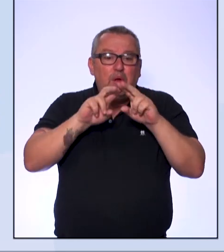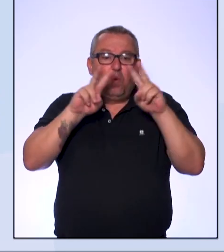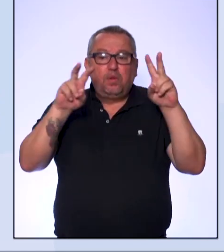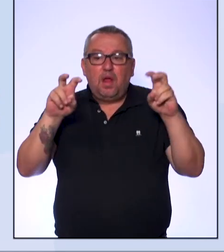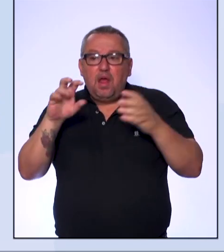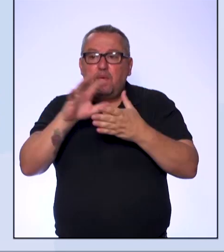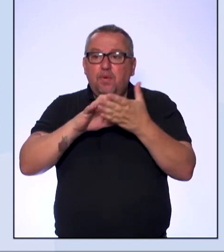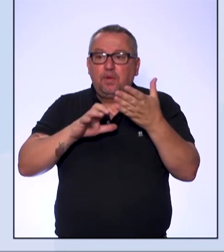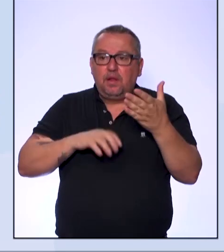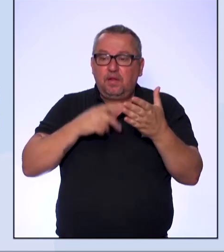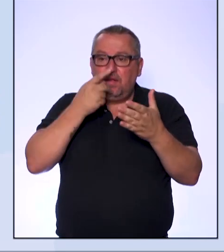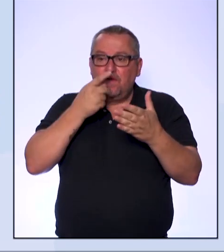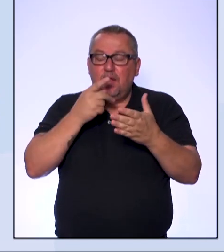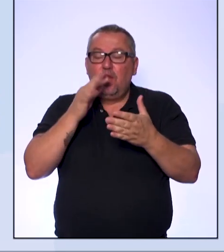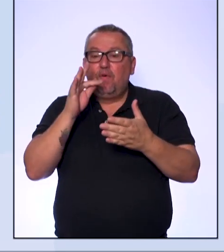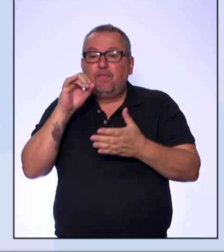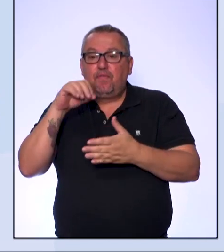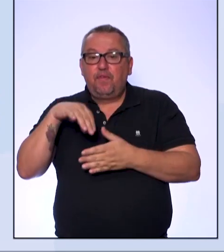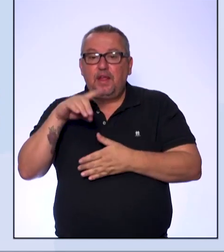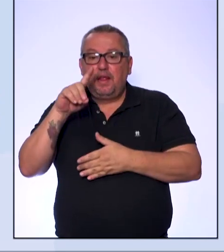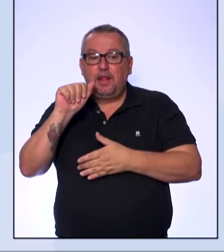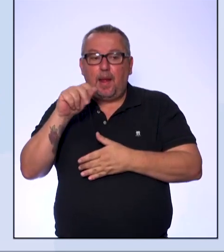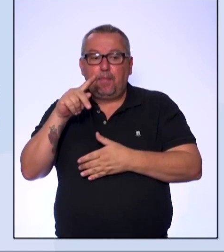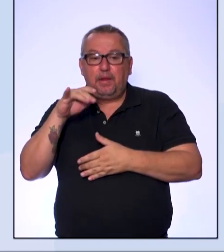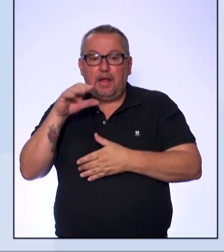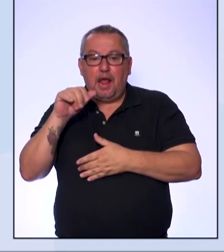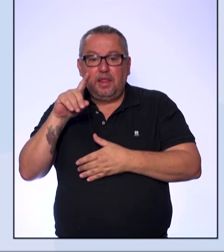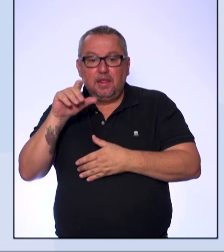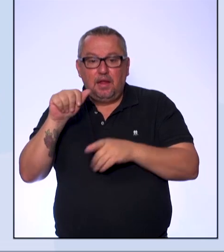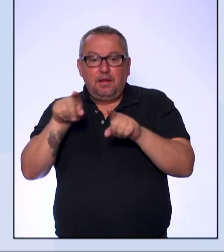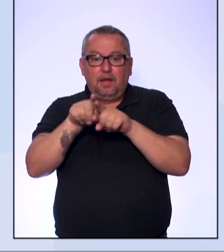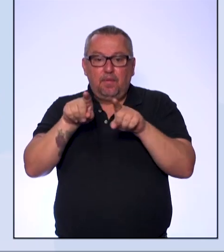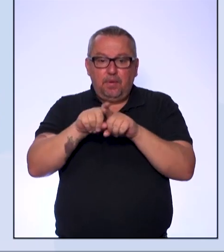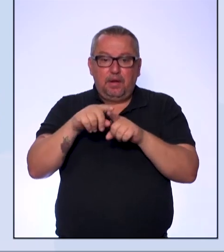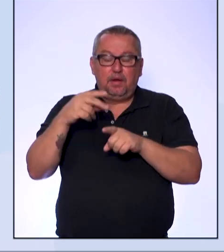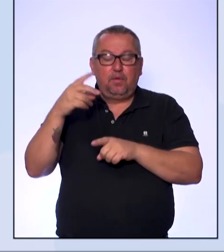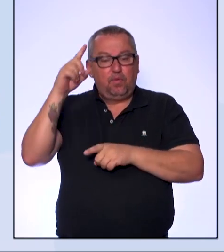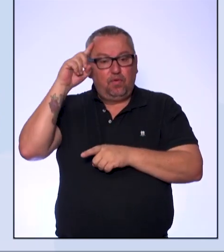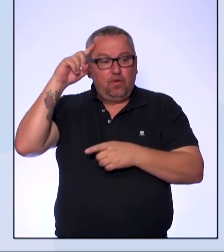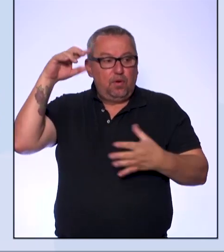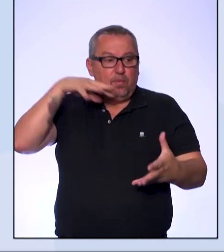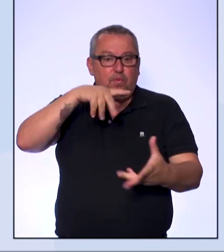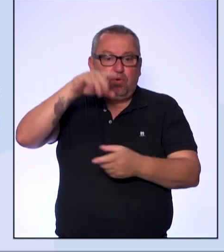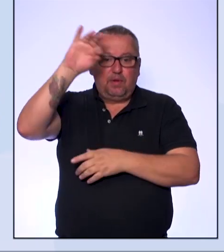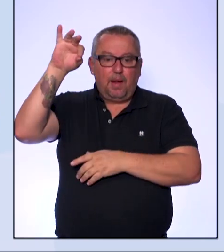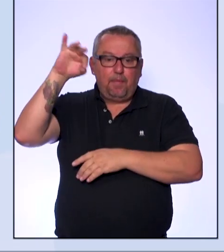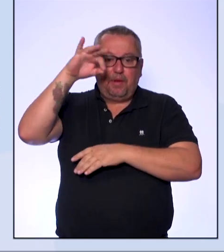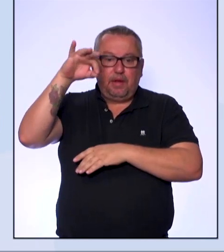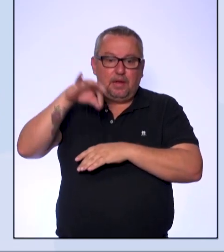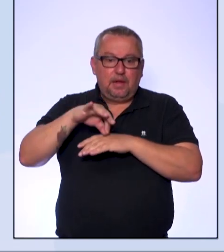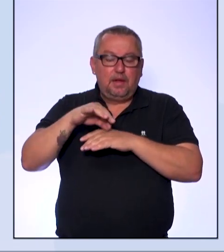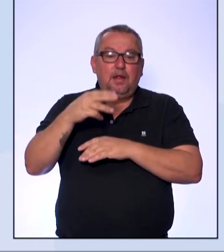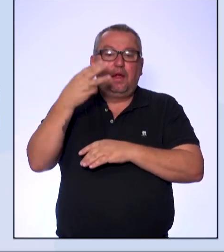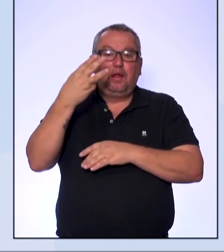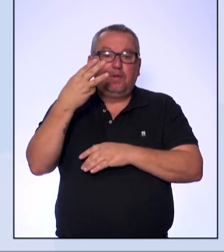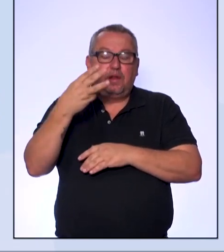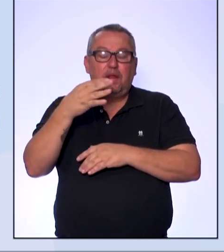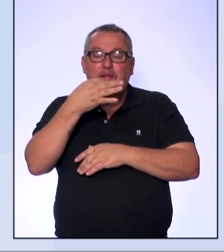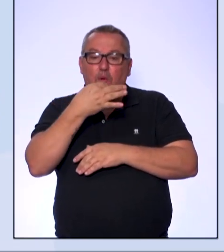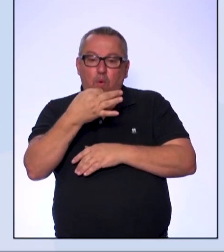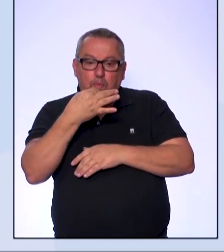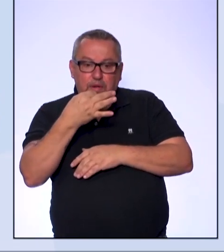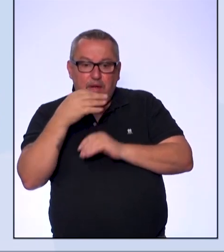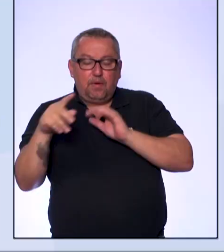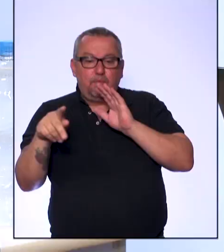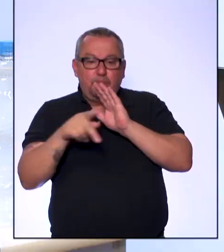fim da picada, o texto 2, que fala do Dia Mundial das Abelhas, e o texto 3, que faz o comentário a